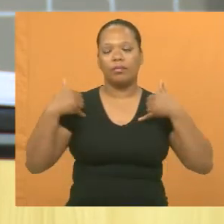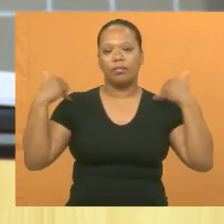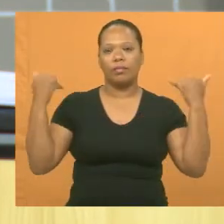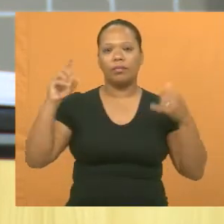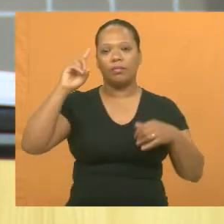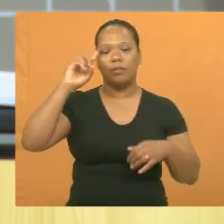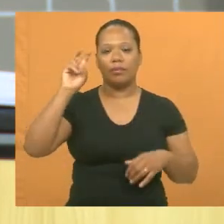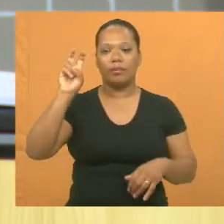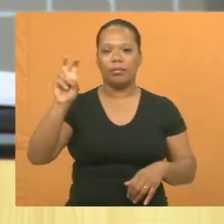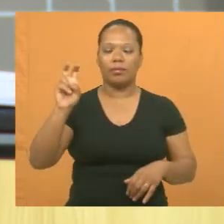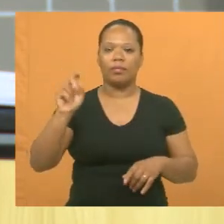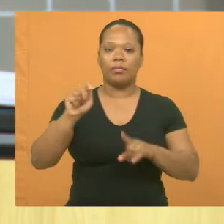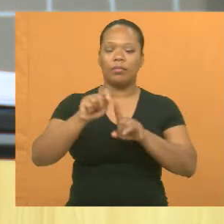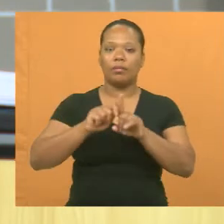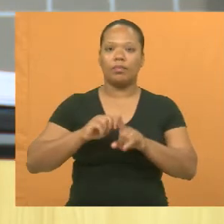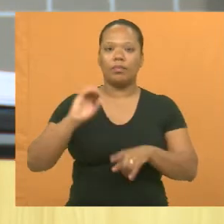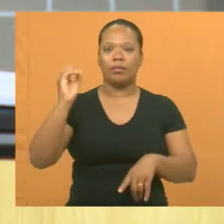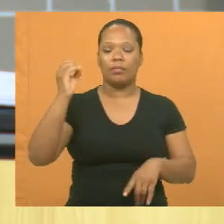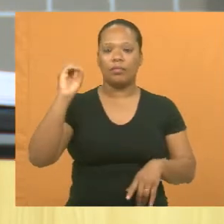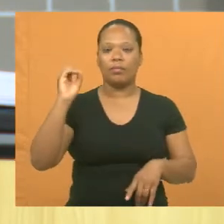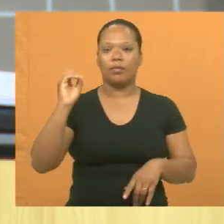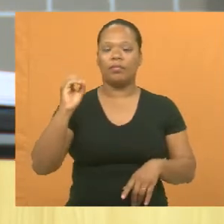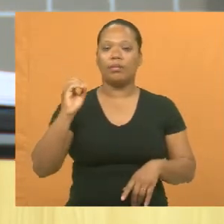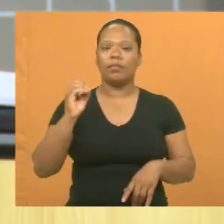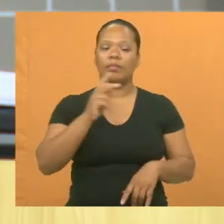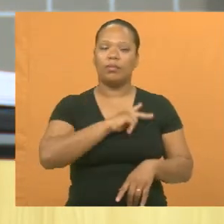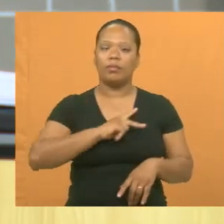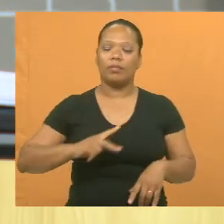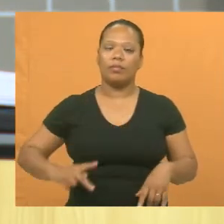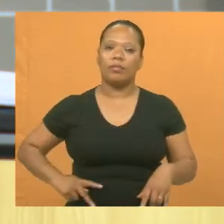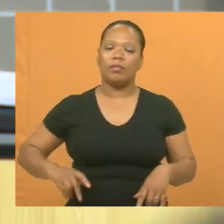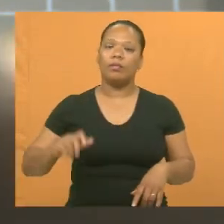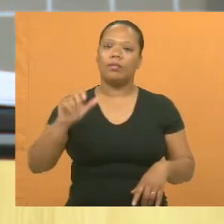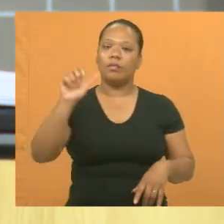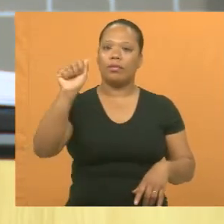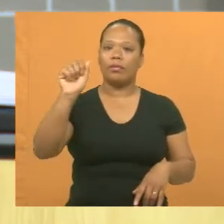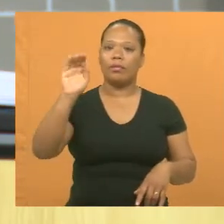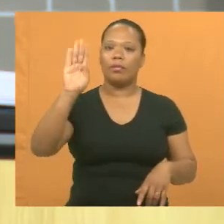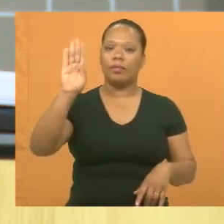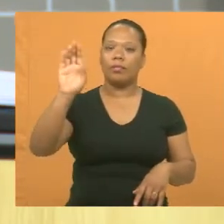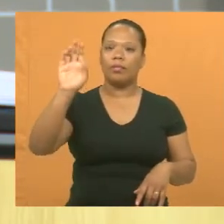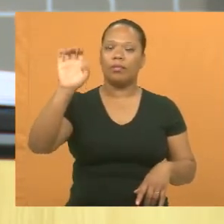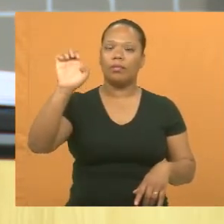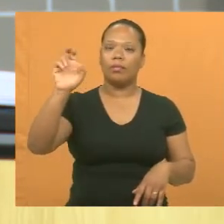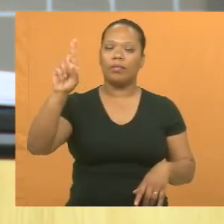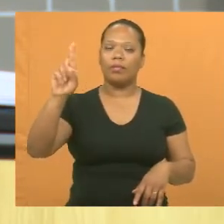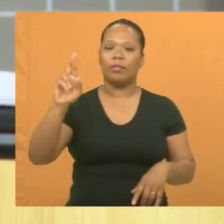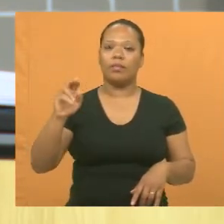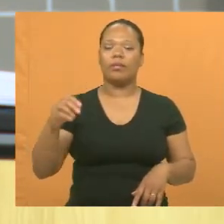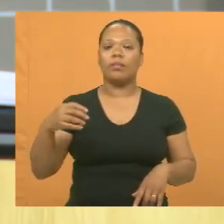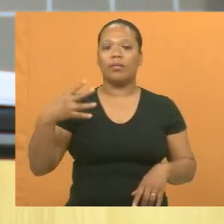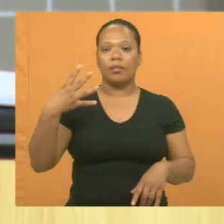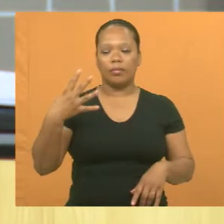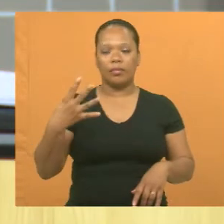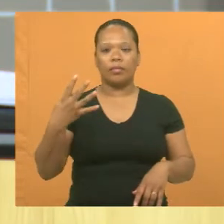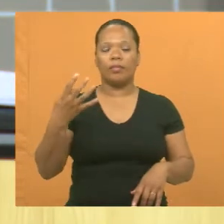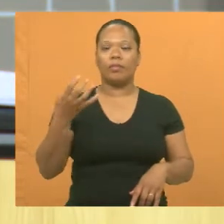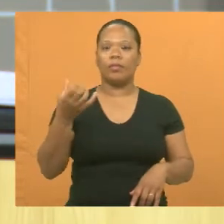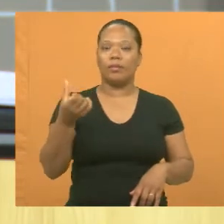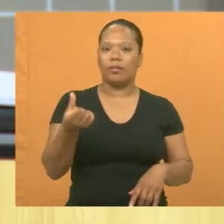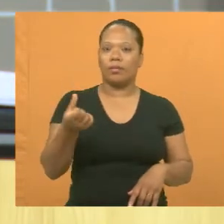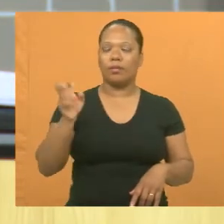comemorado no dia 5 de outubro. Autoria, vereador Abner de Madureira. Moção número